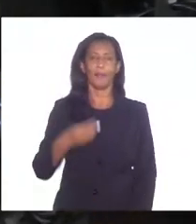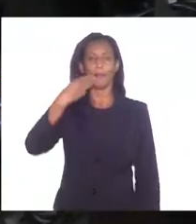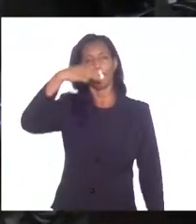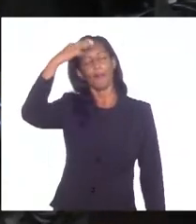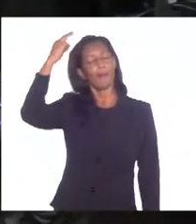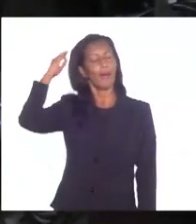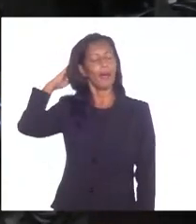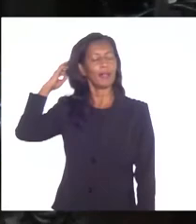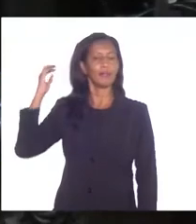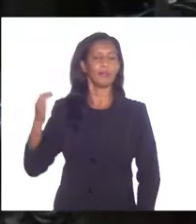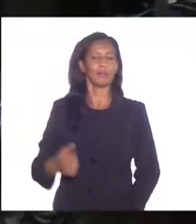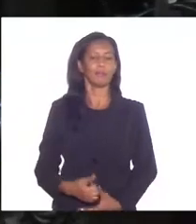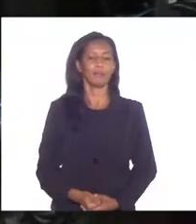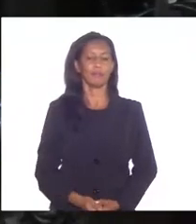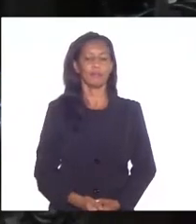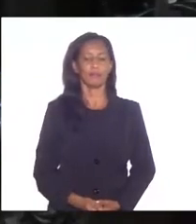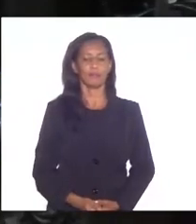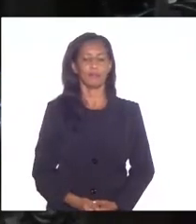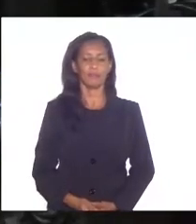Márcio Pacheco.